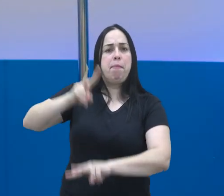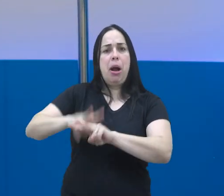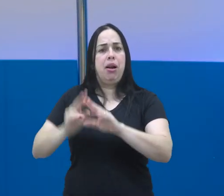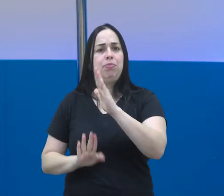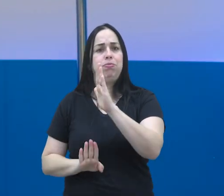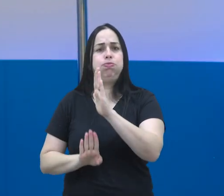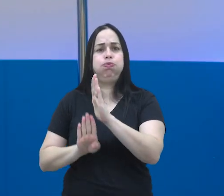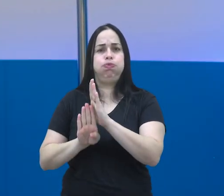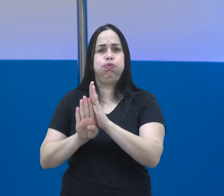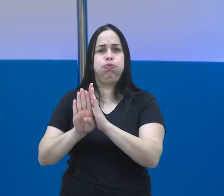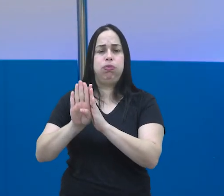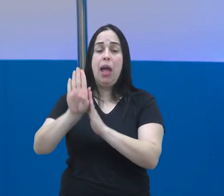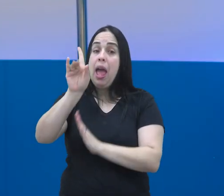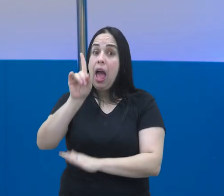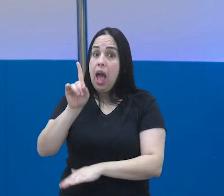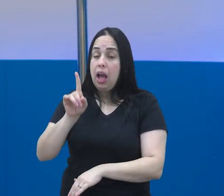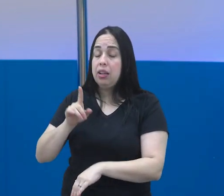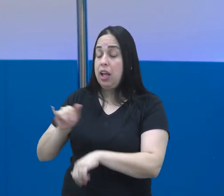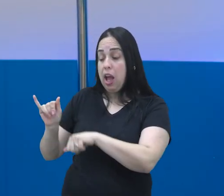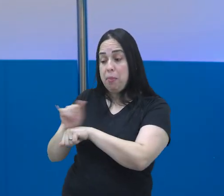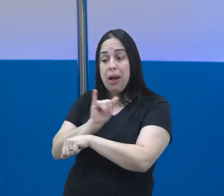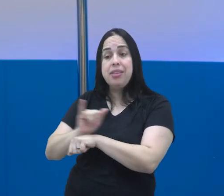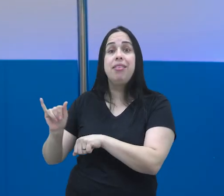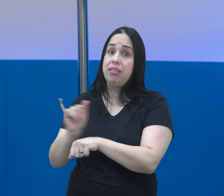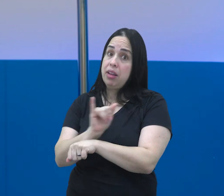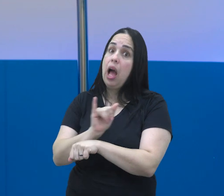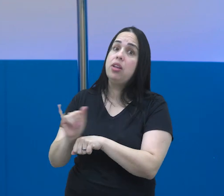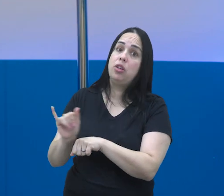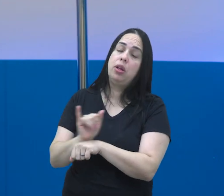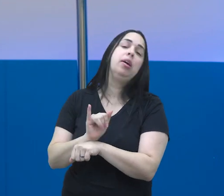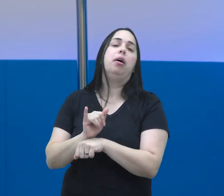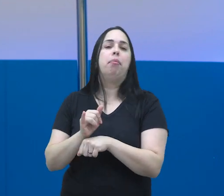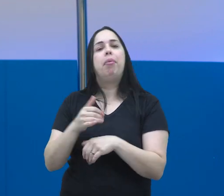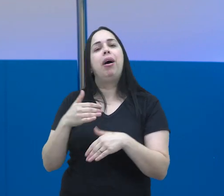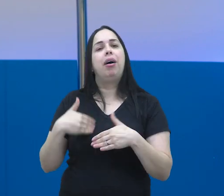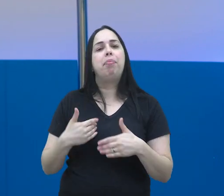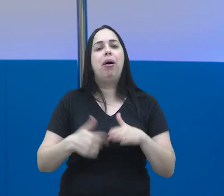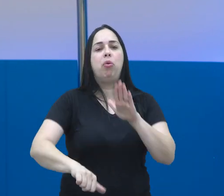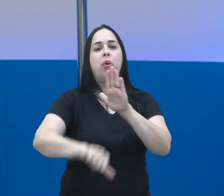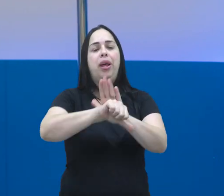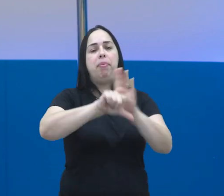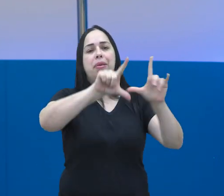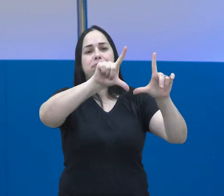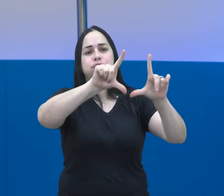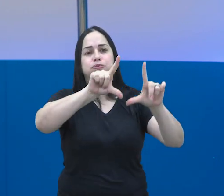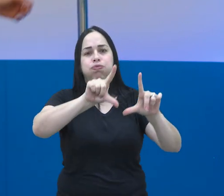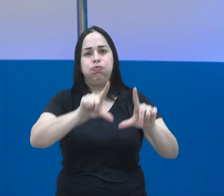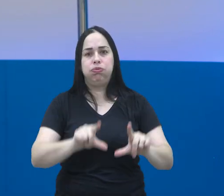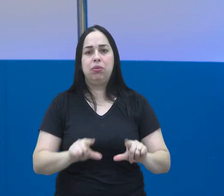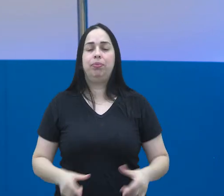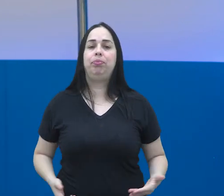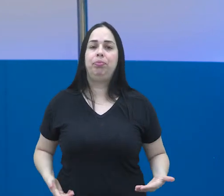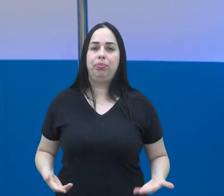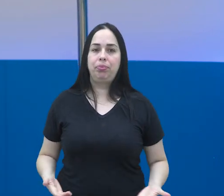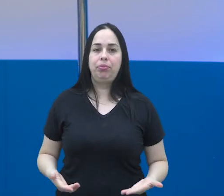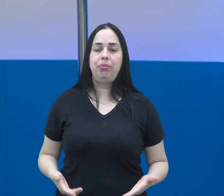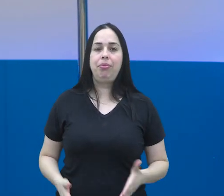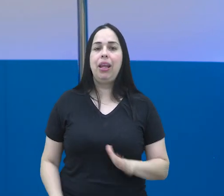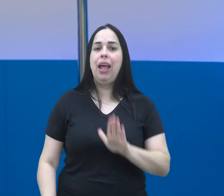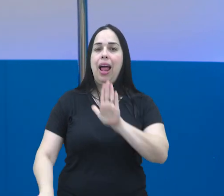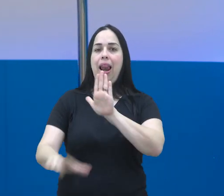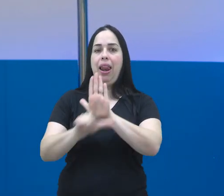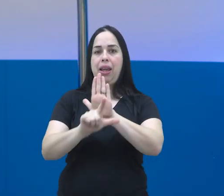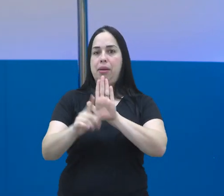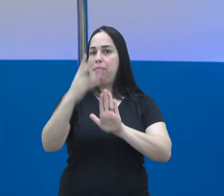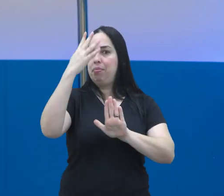com o aumento de penas é somente uma das ações necessárias para que o país consiga reduzir o índice de violência contra a mulher.